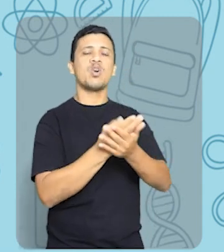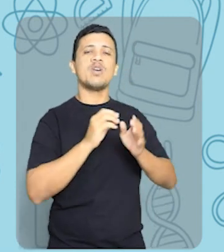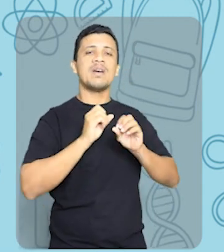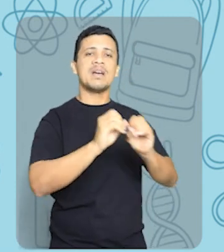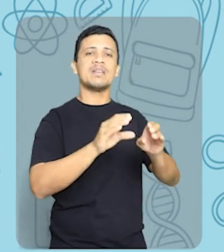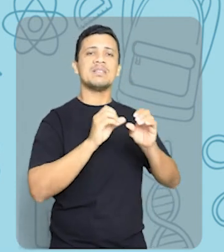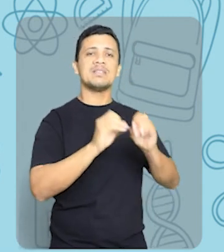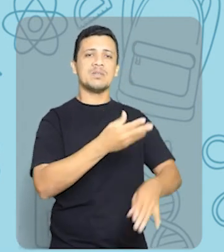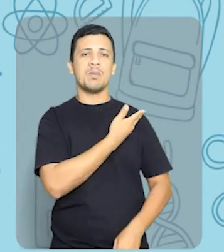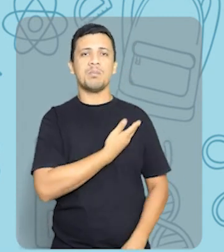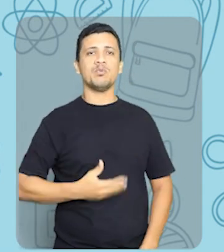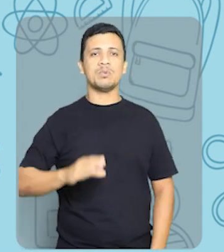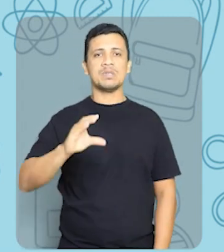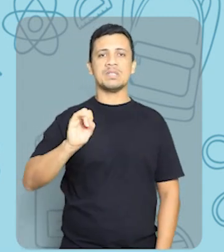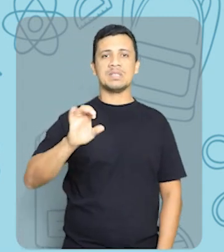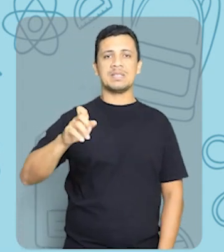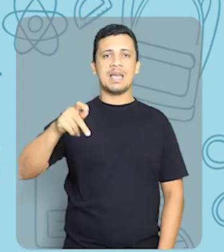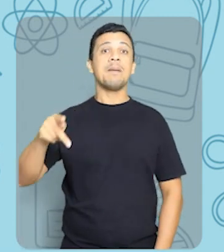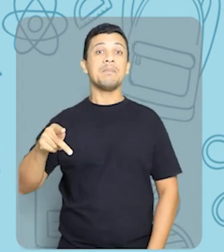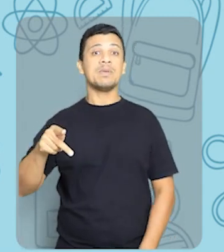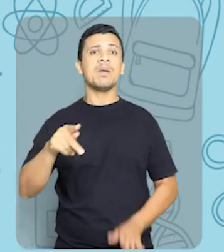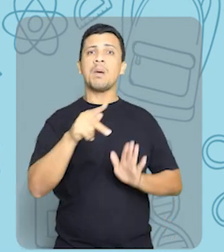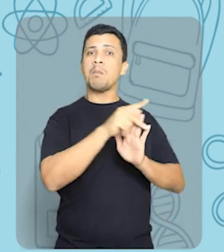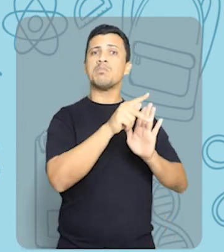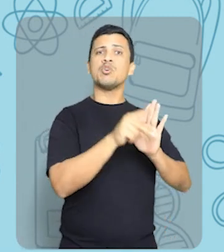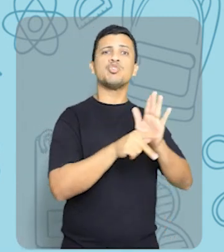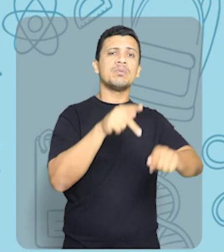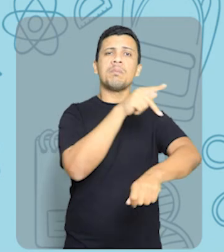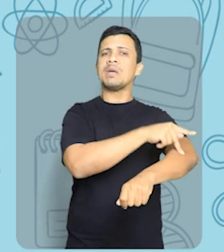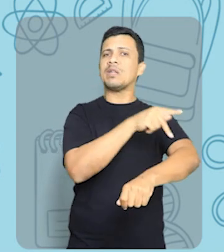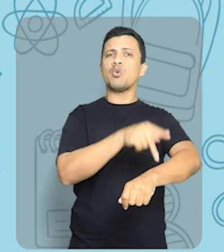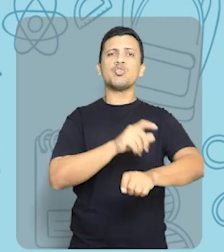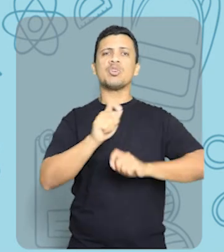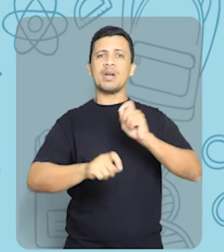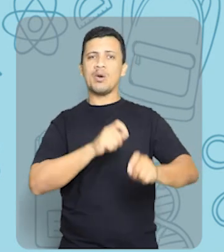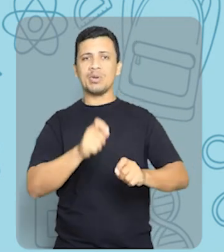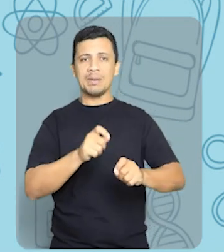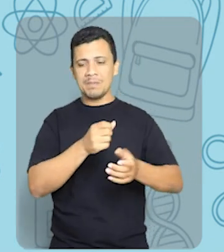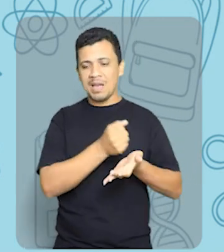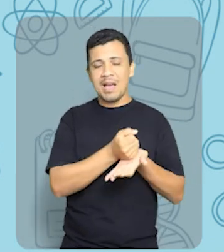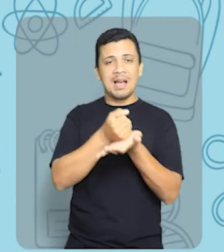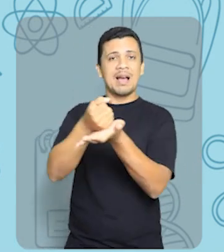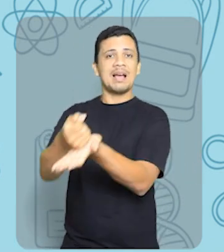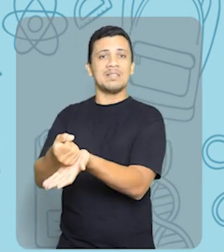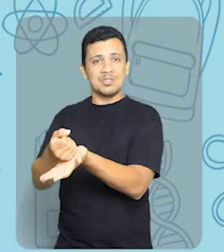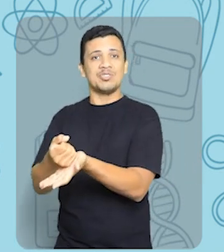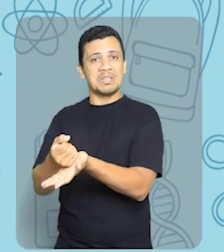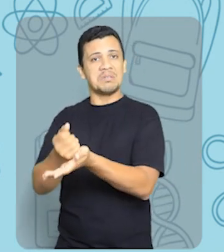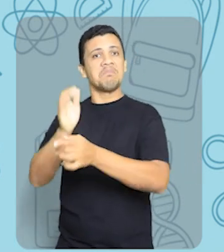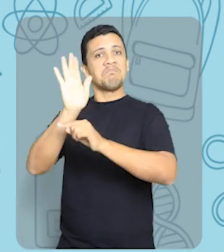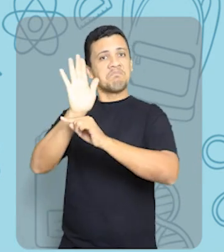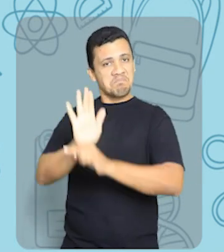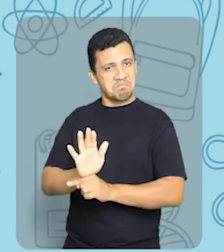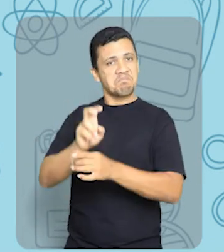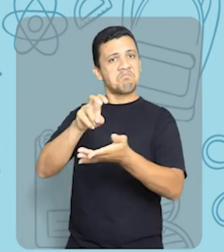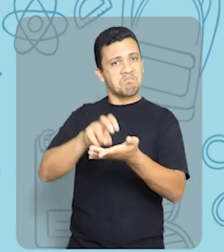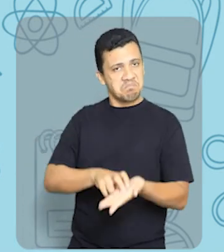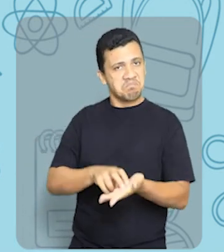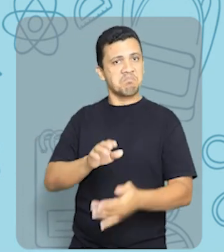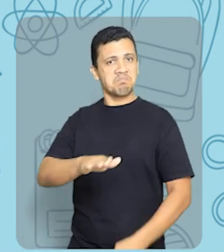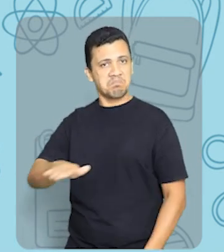Ensino Público, CIEP, projeto pedagógico que dava assistência em tempo integral a